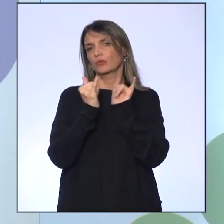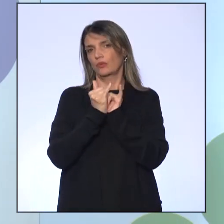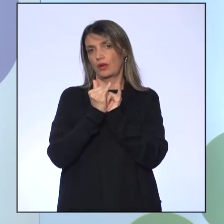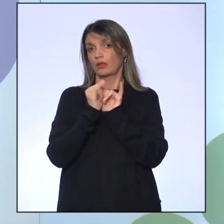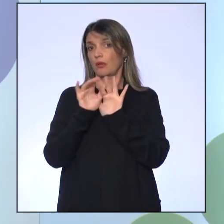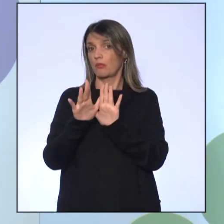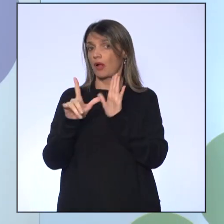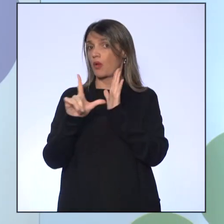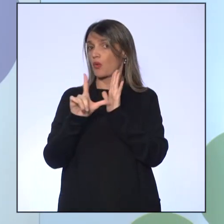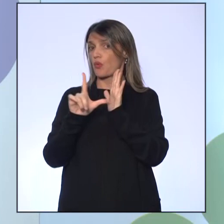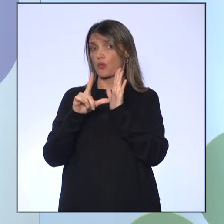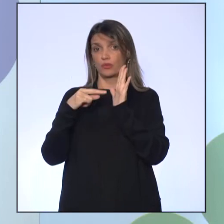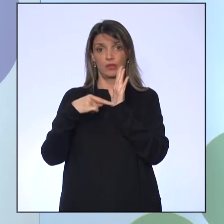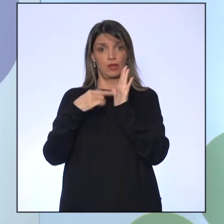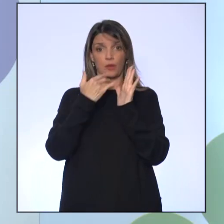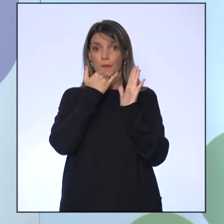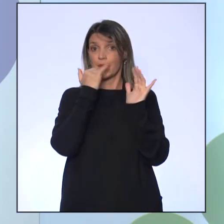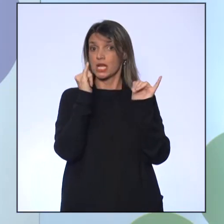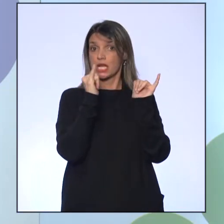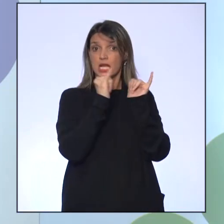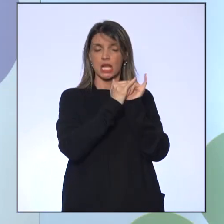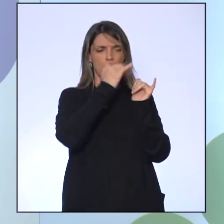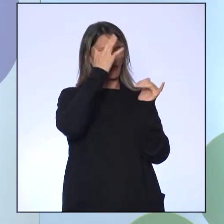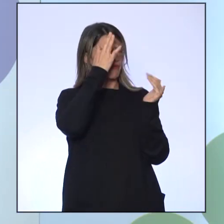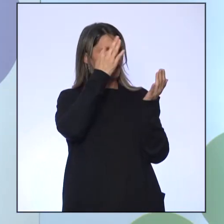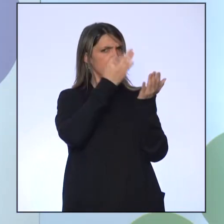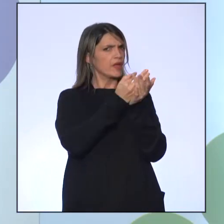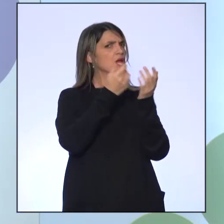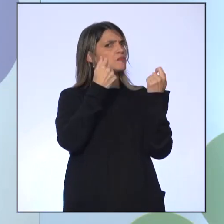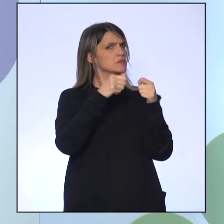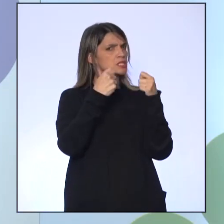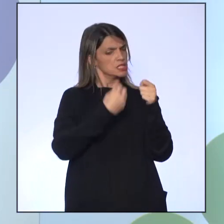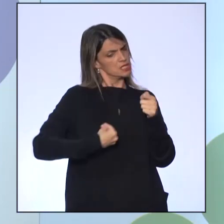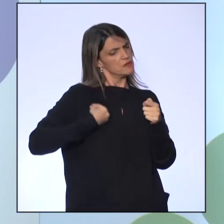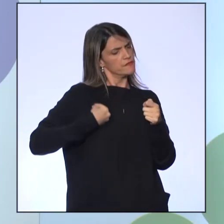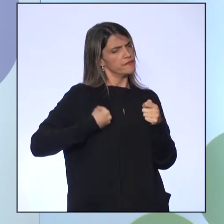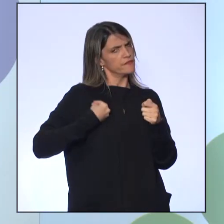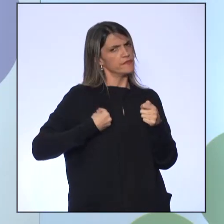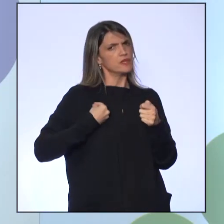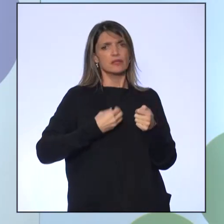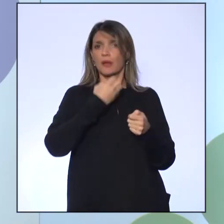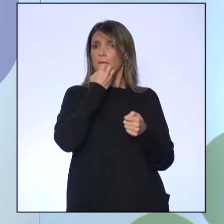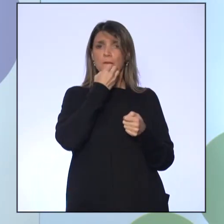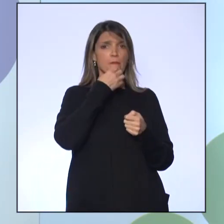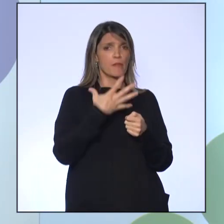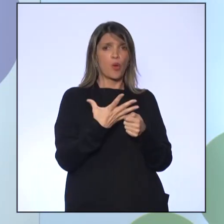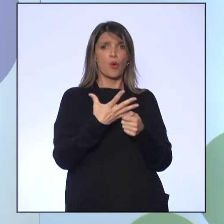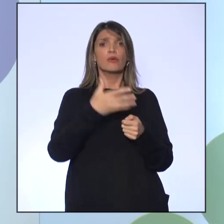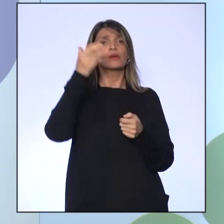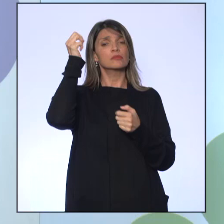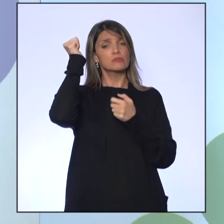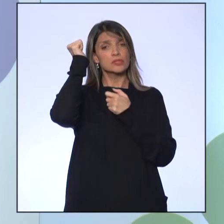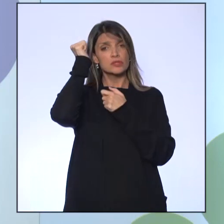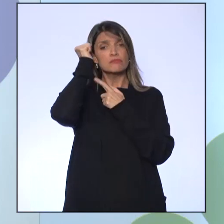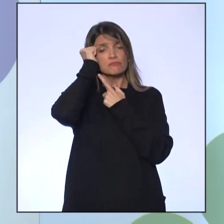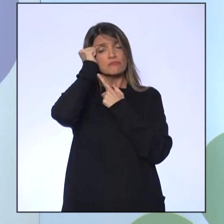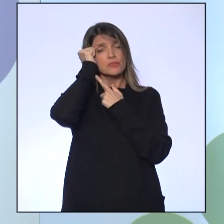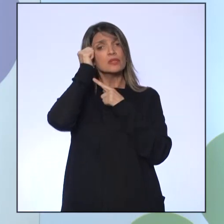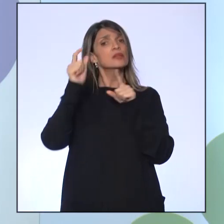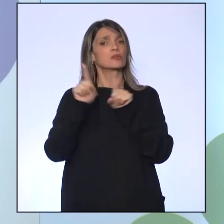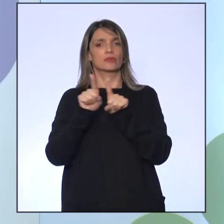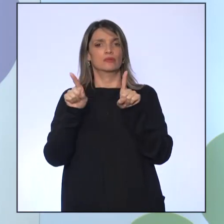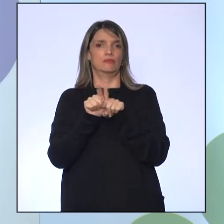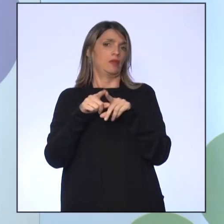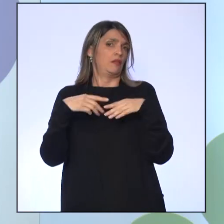Martim Lutero, o perdão vem pela fé e pelas boas obras, assim como também pelo arrependimento. Então, de nada